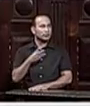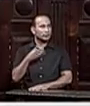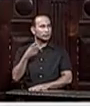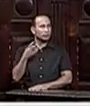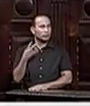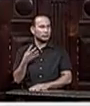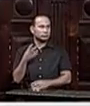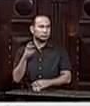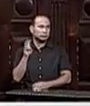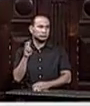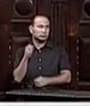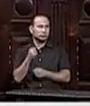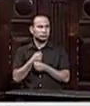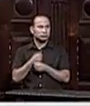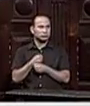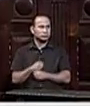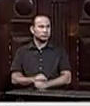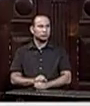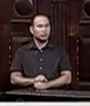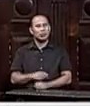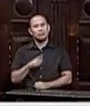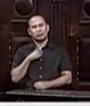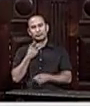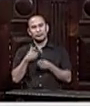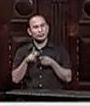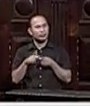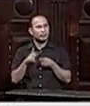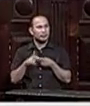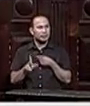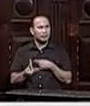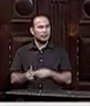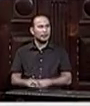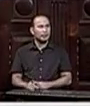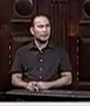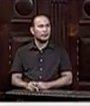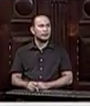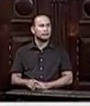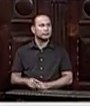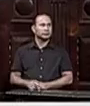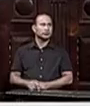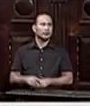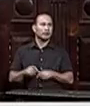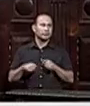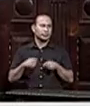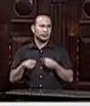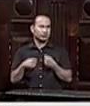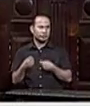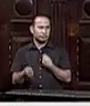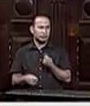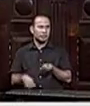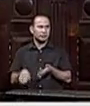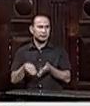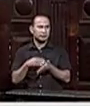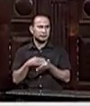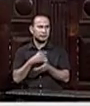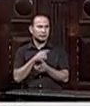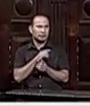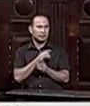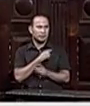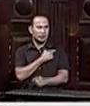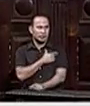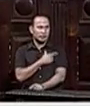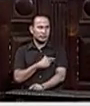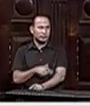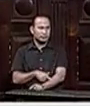5 anos, houve, por problemas de natureza burocrática e administrativa, na Secretaria de Estado de Educação